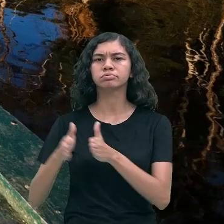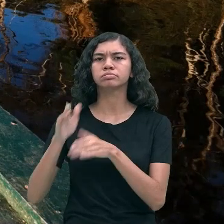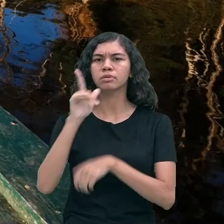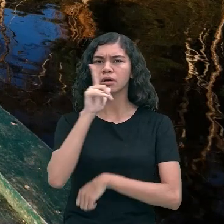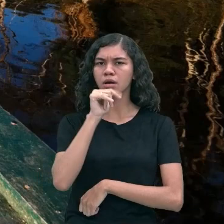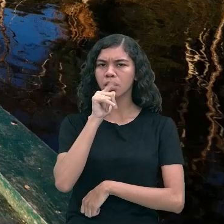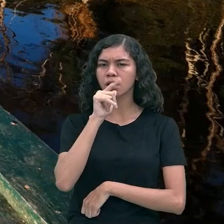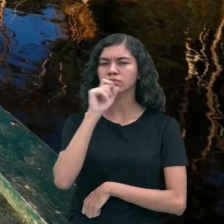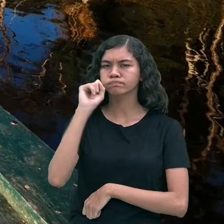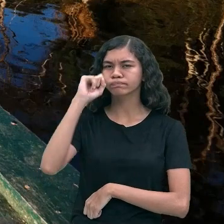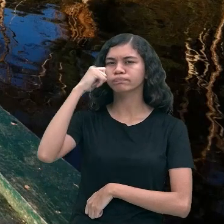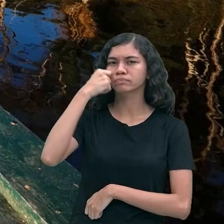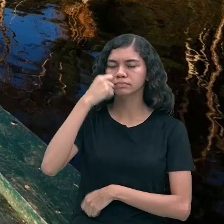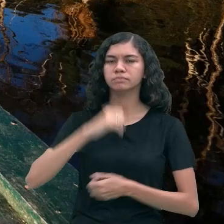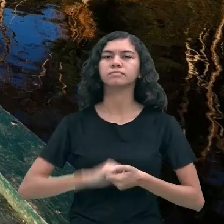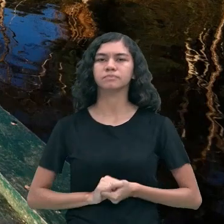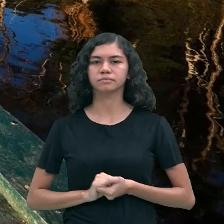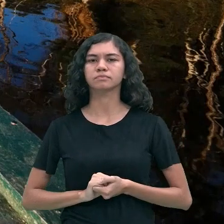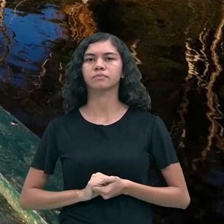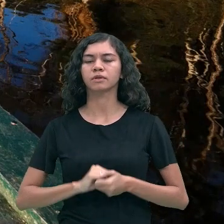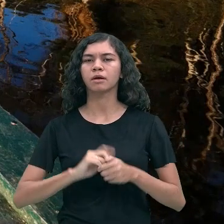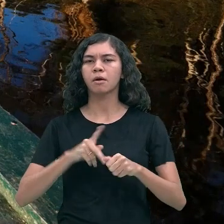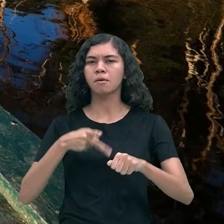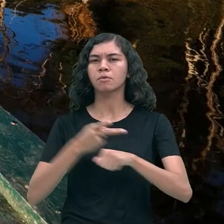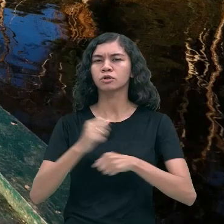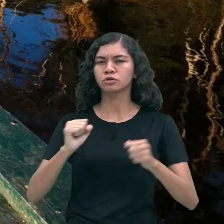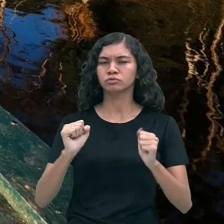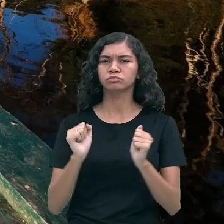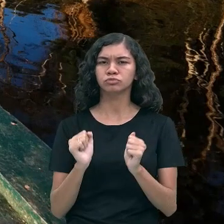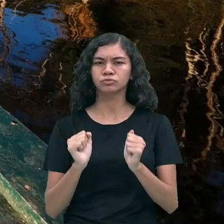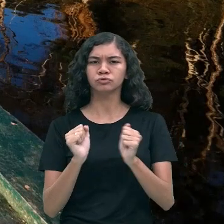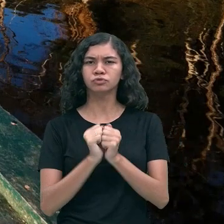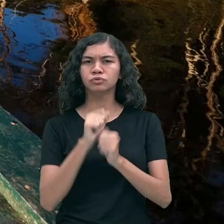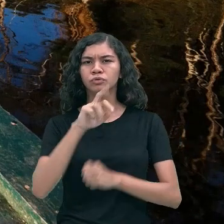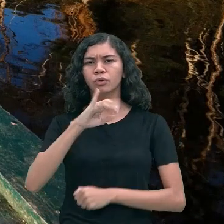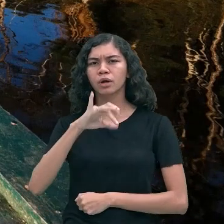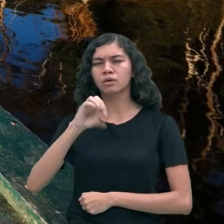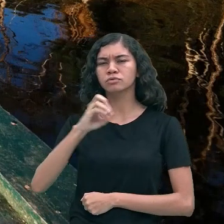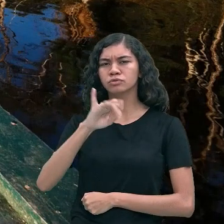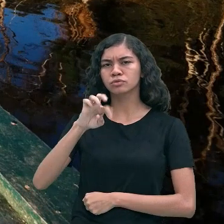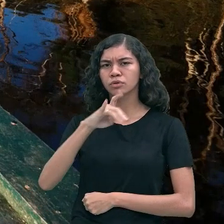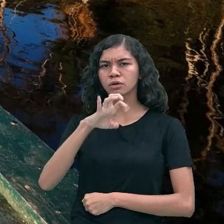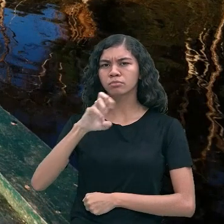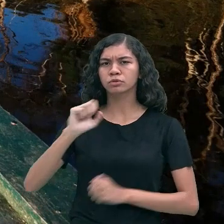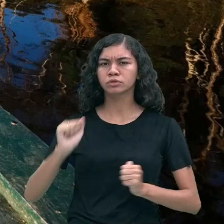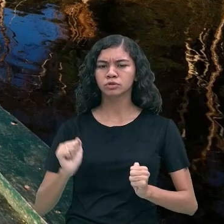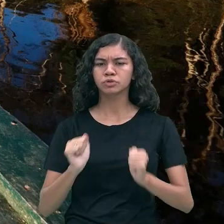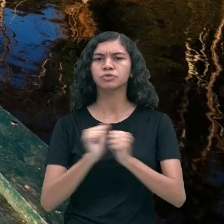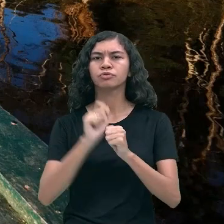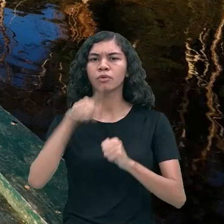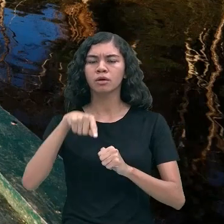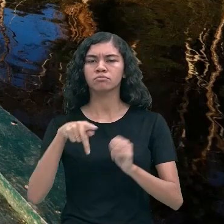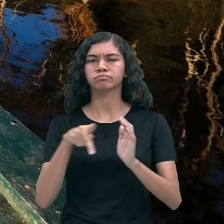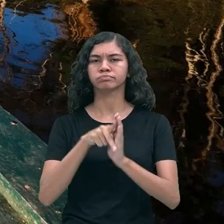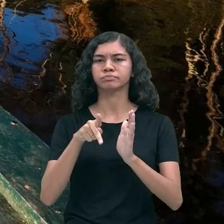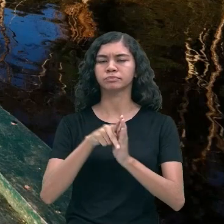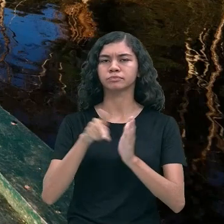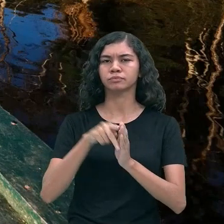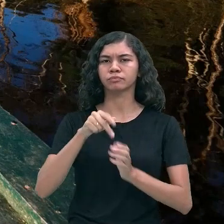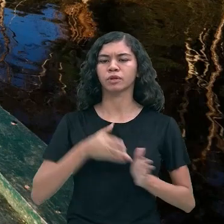Rio Negro, que mais tarde, se juntando com o rio Solimões, formam lá o rio Amazonas, que é o principal rio da bacia